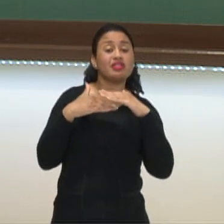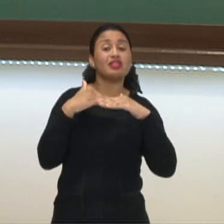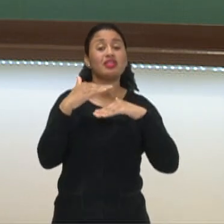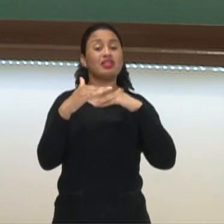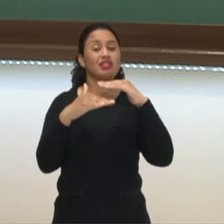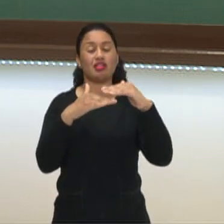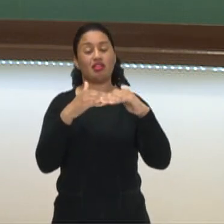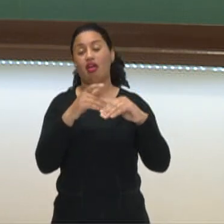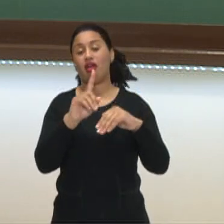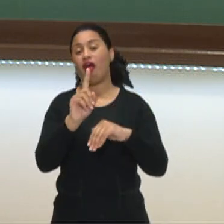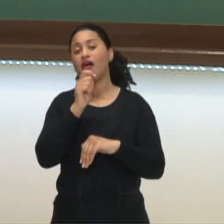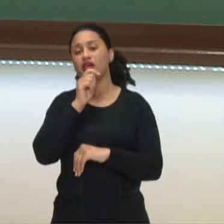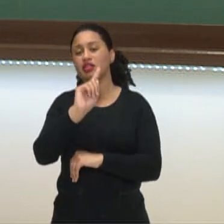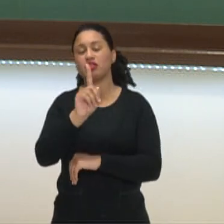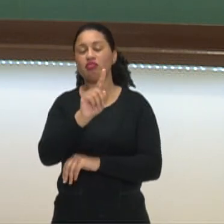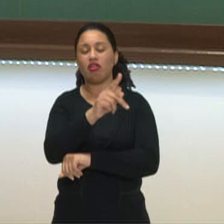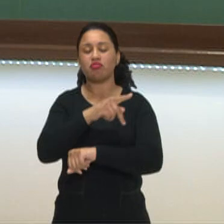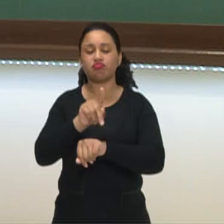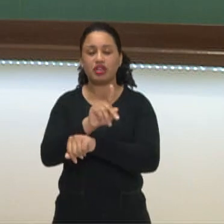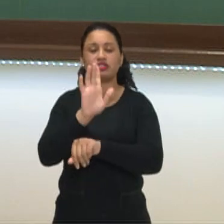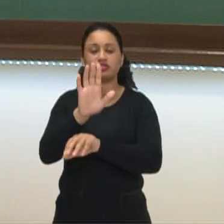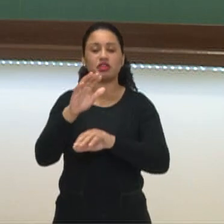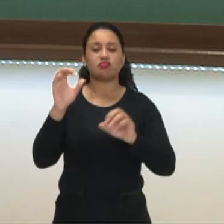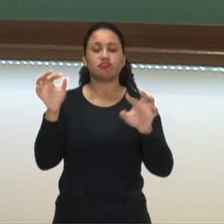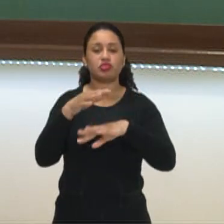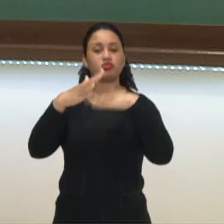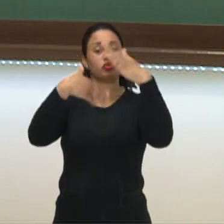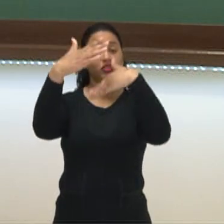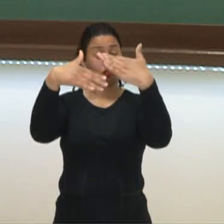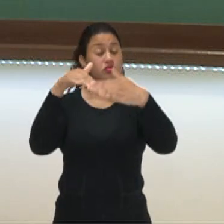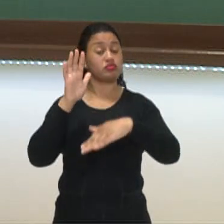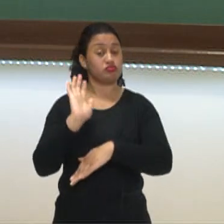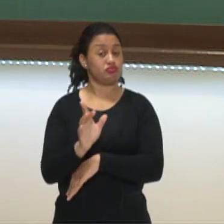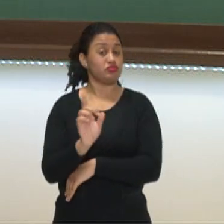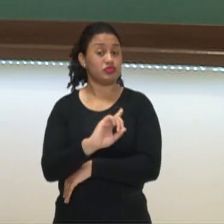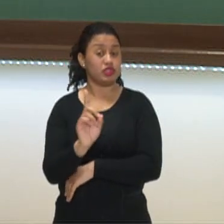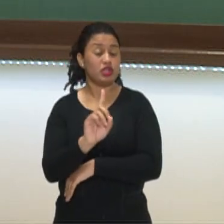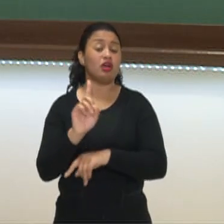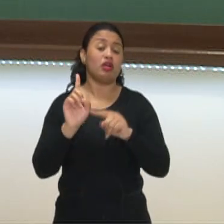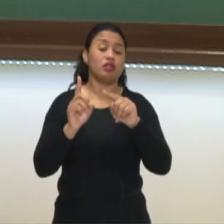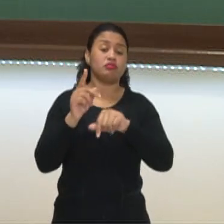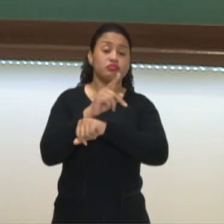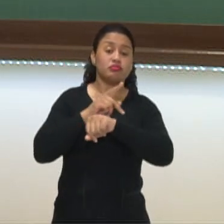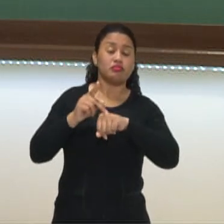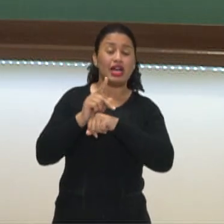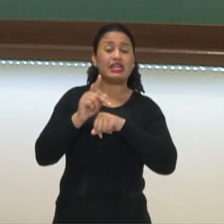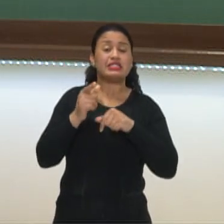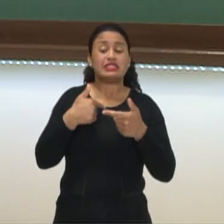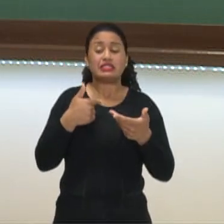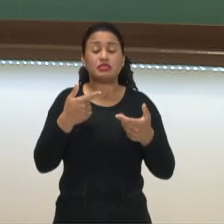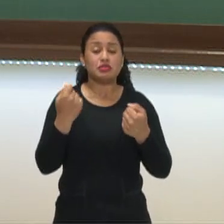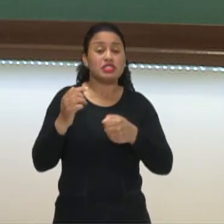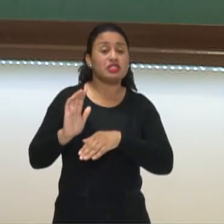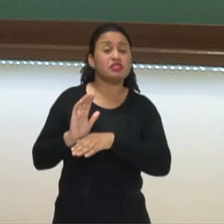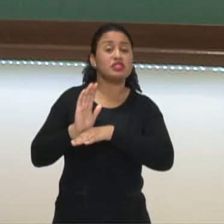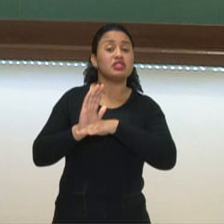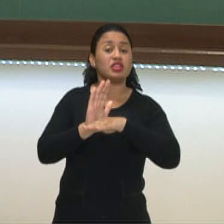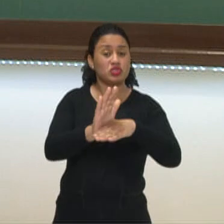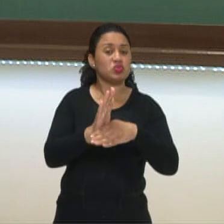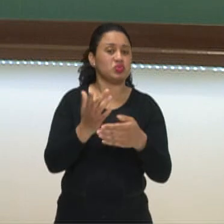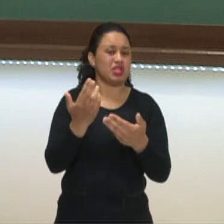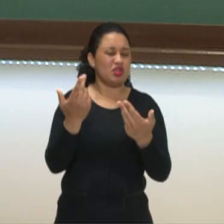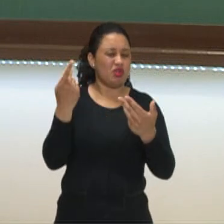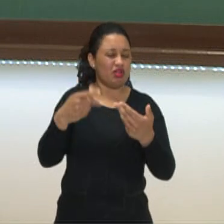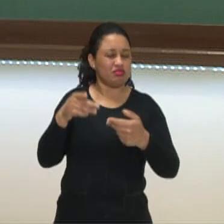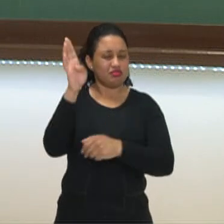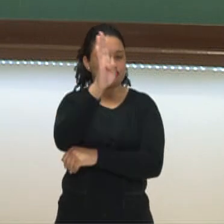não necessariamente podem ser considerados países desenvolvidos já, eles são praticamente países emergentes, assim como o Brasil. Então